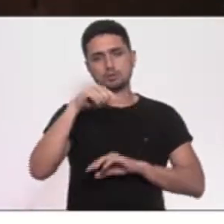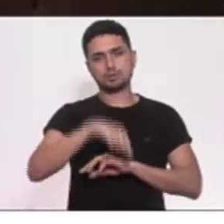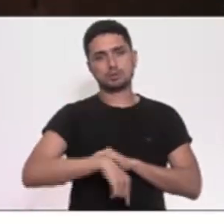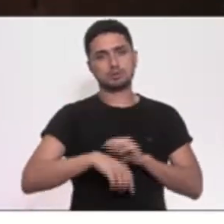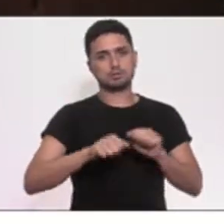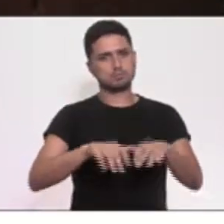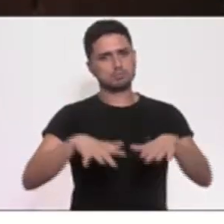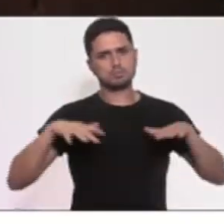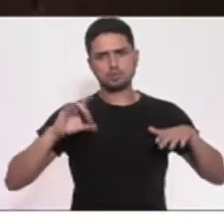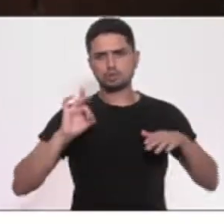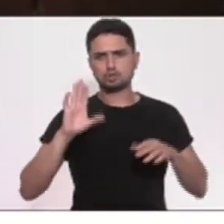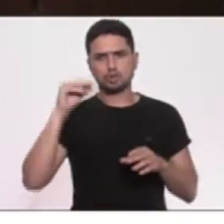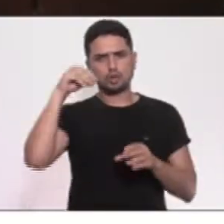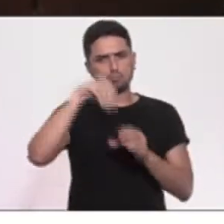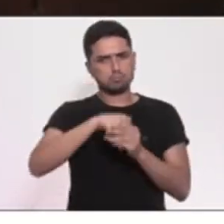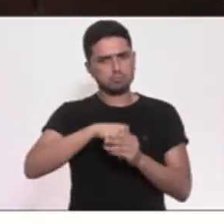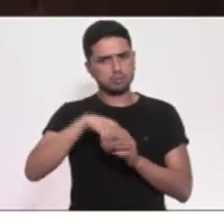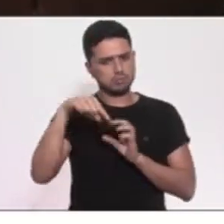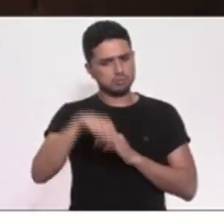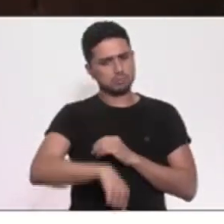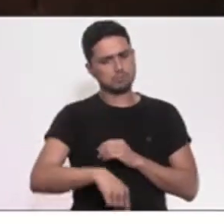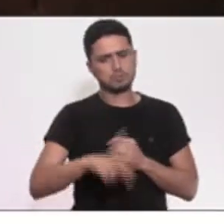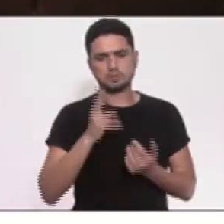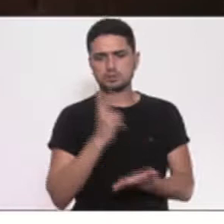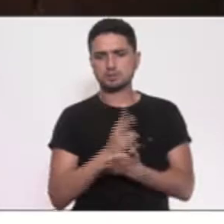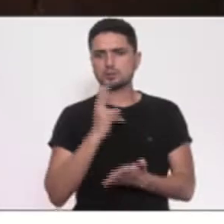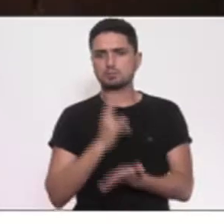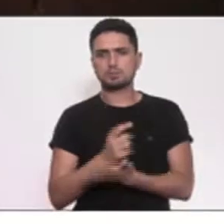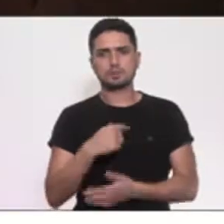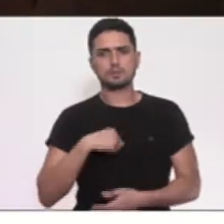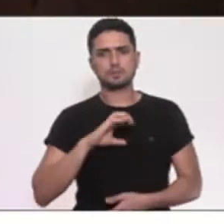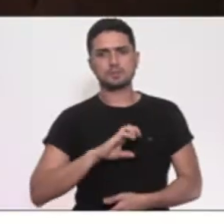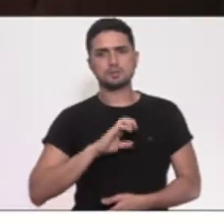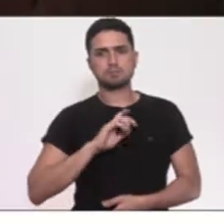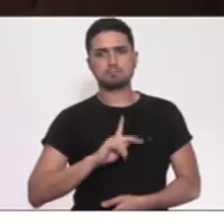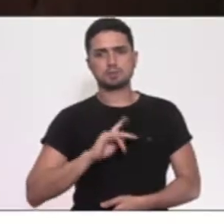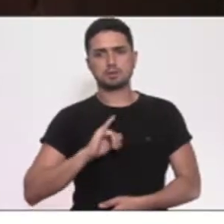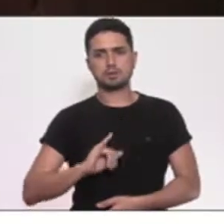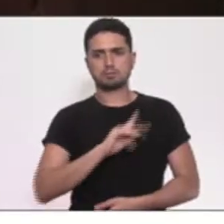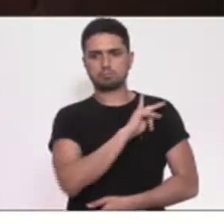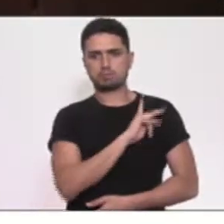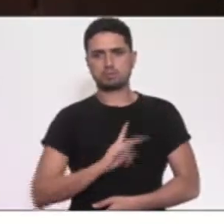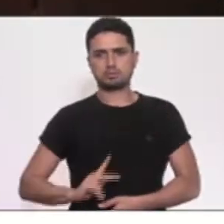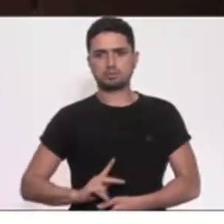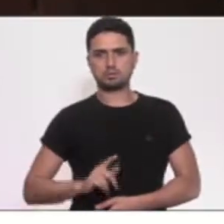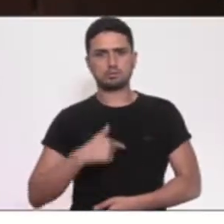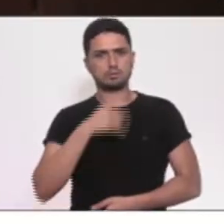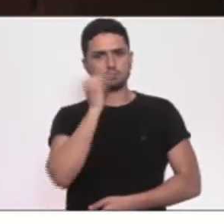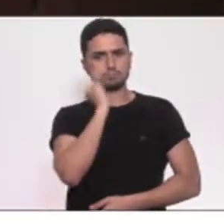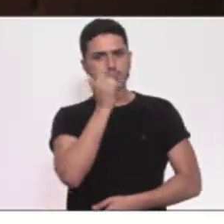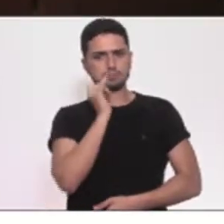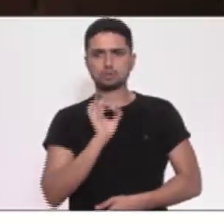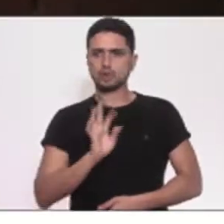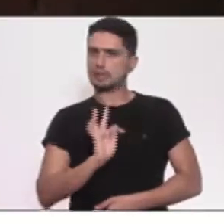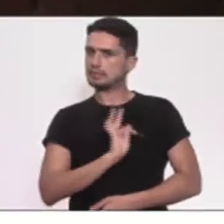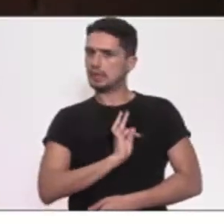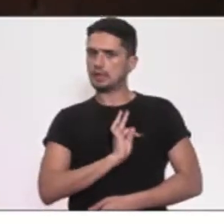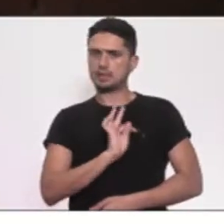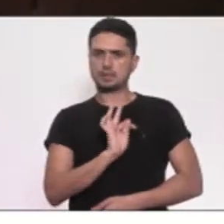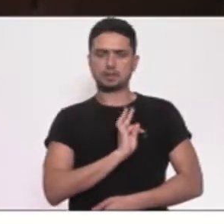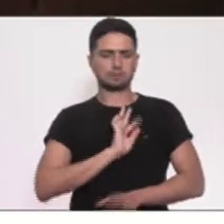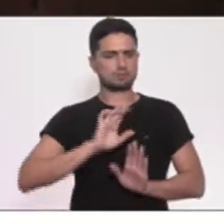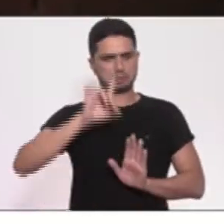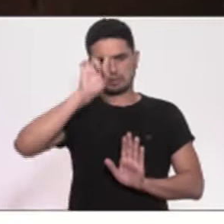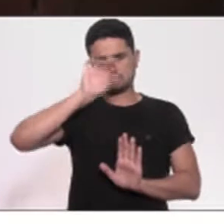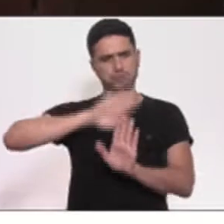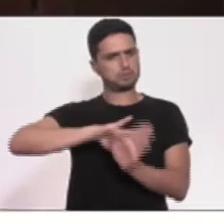plenário. Tenho conduzido os trabalhos da Comissão de Orçamento dessa casa de forma absolutamente técnica. Ali temos a